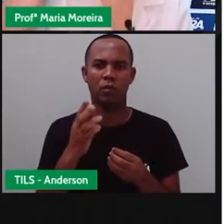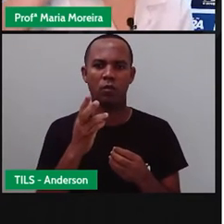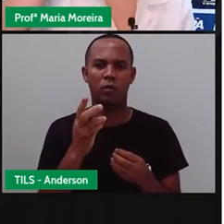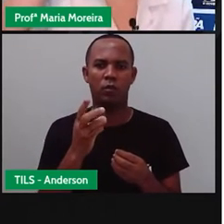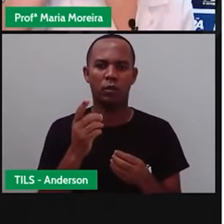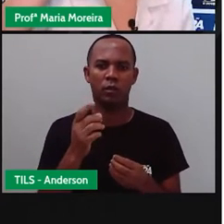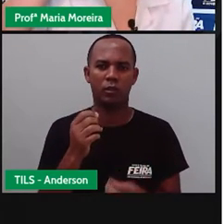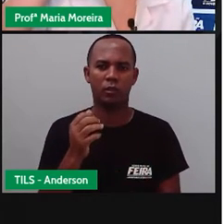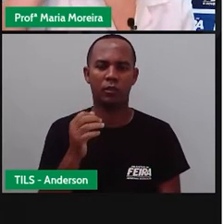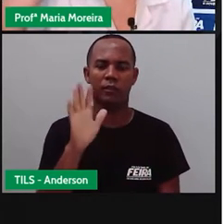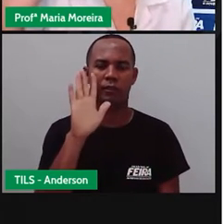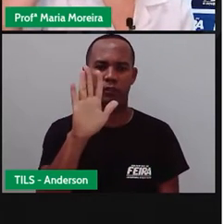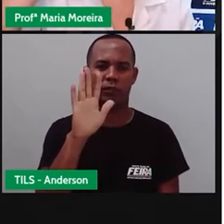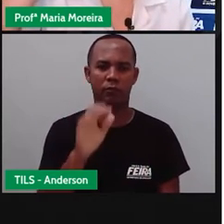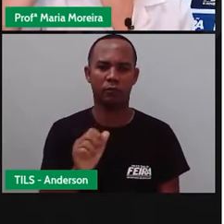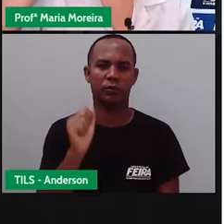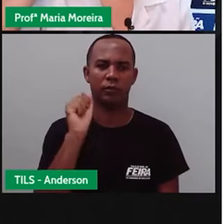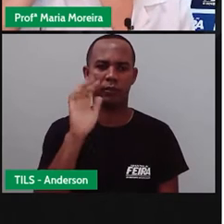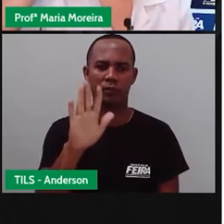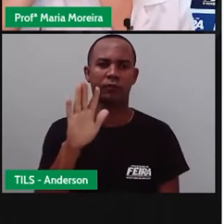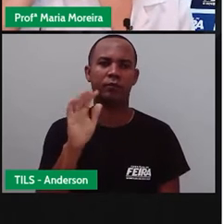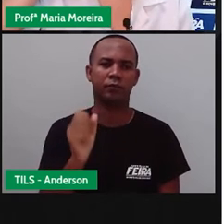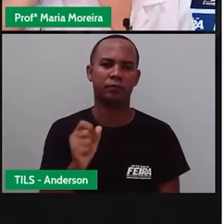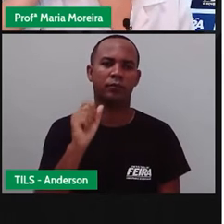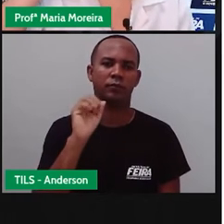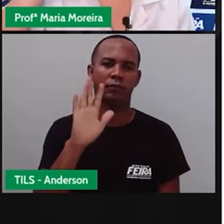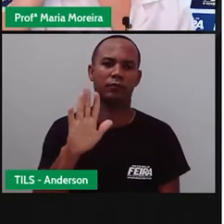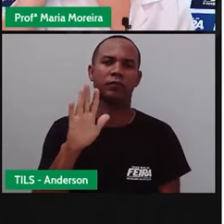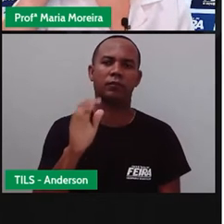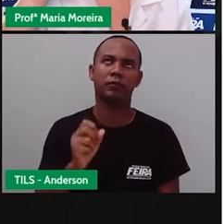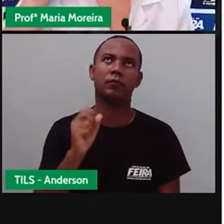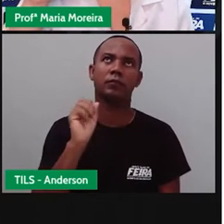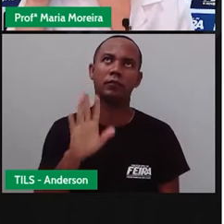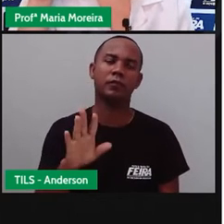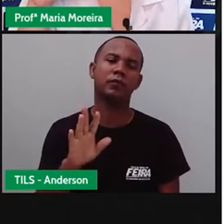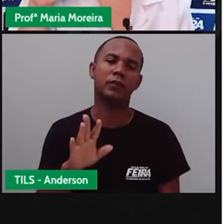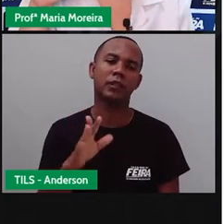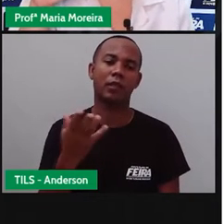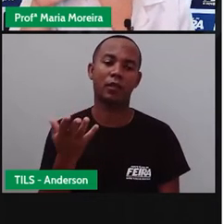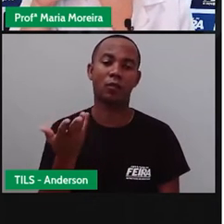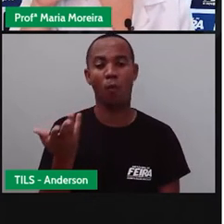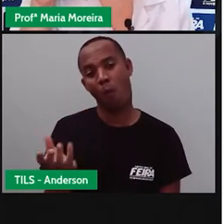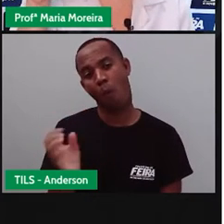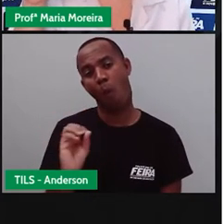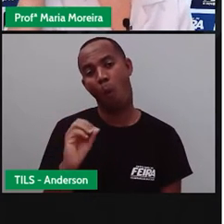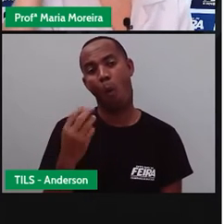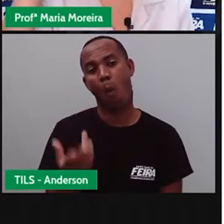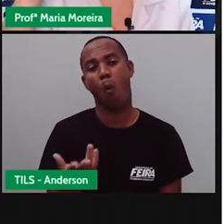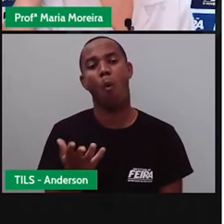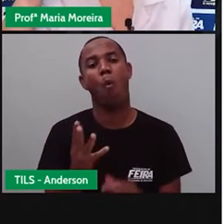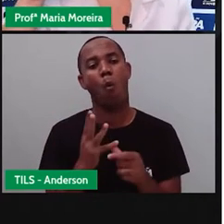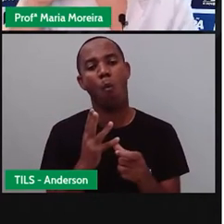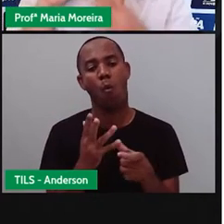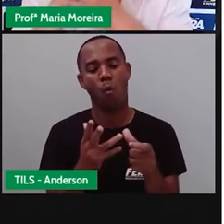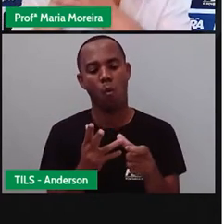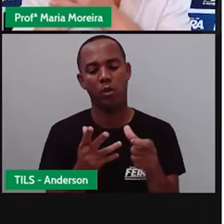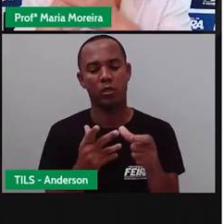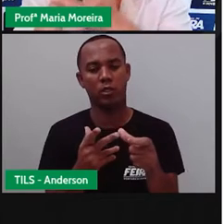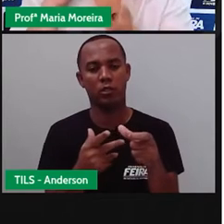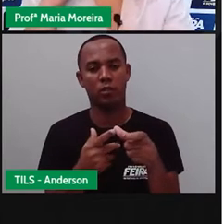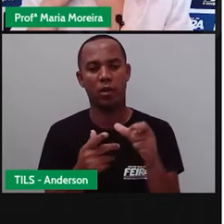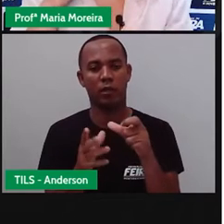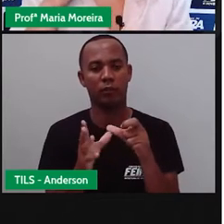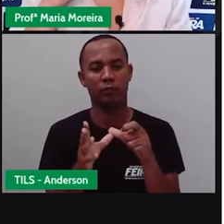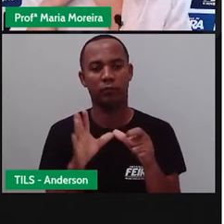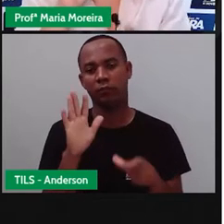55 a mão né Geralmente as nossas mãos tem o que cada uma cinco dedos geralmente porque a pessoa existe há